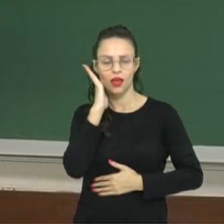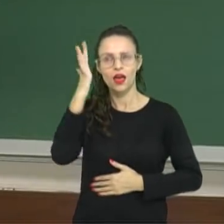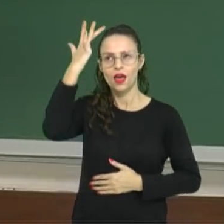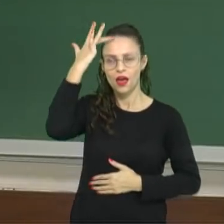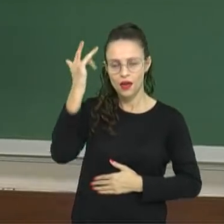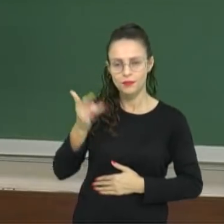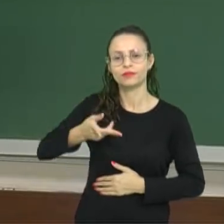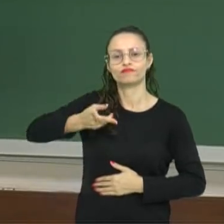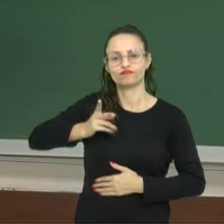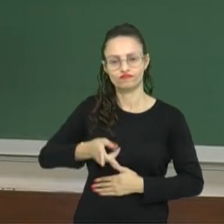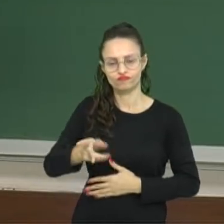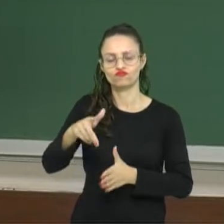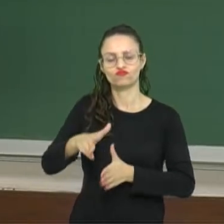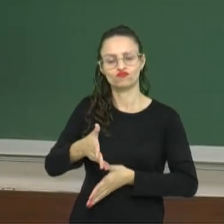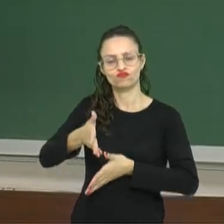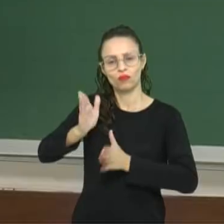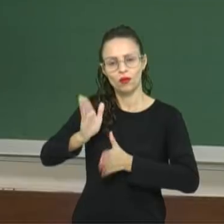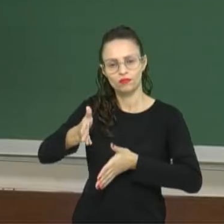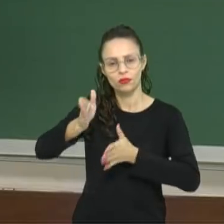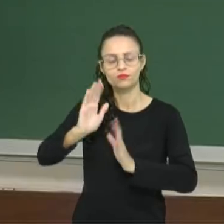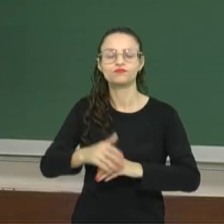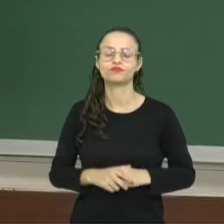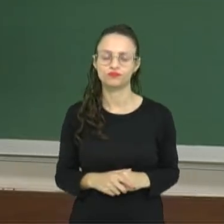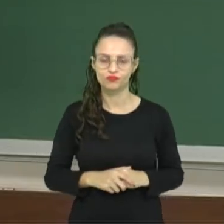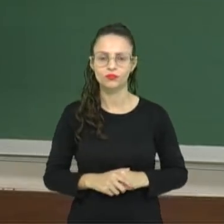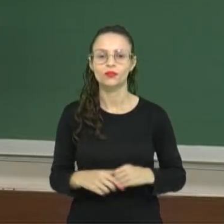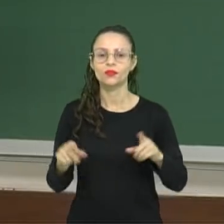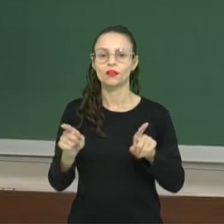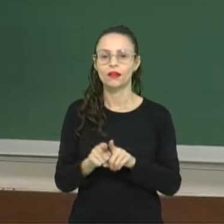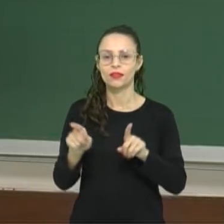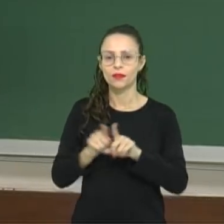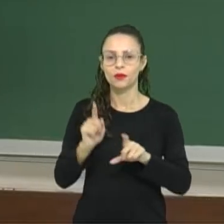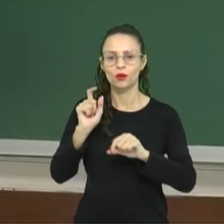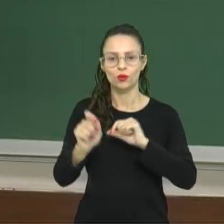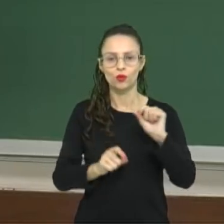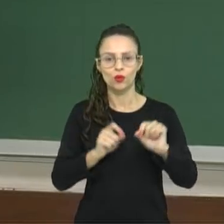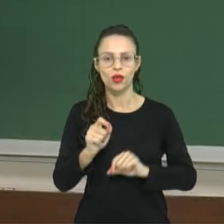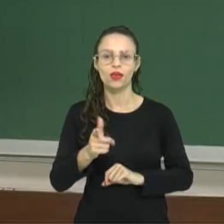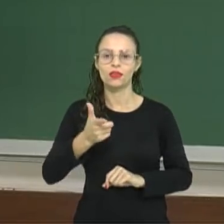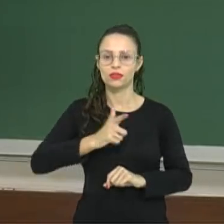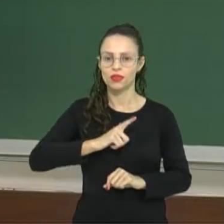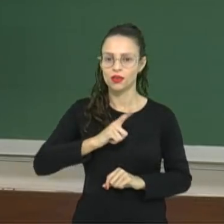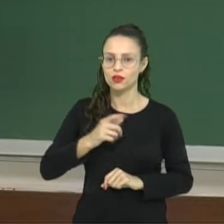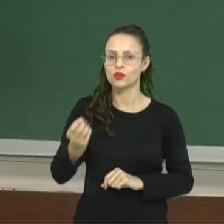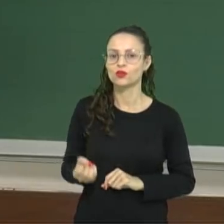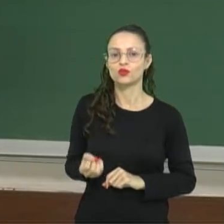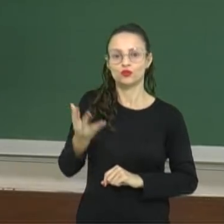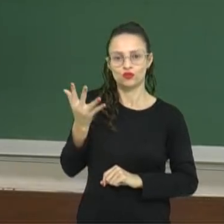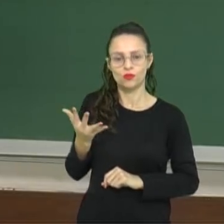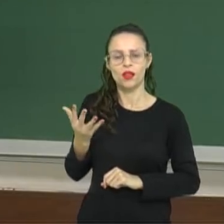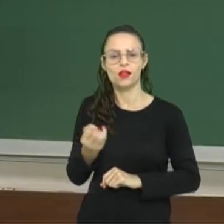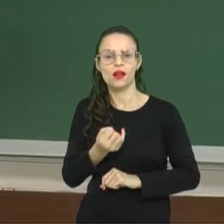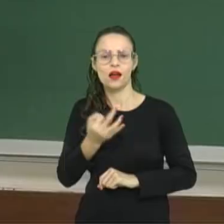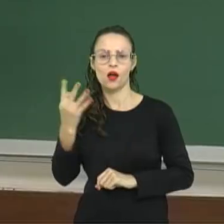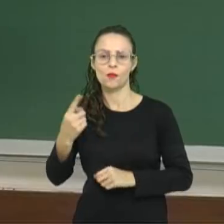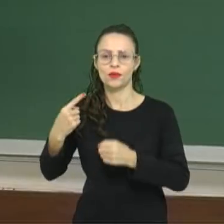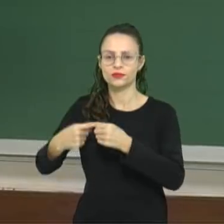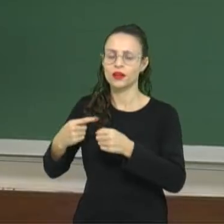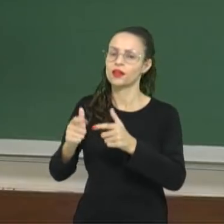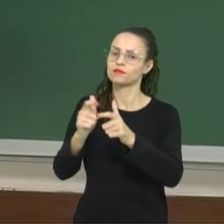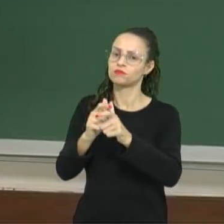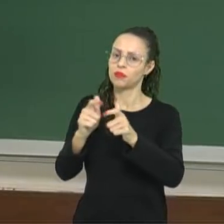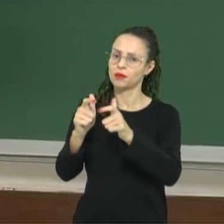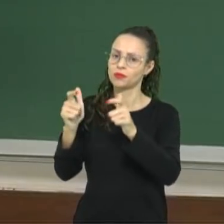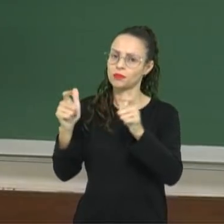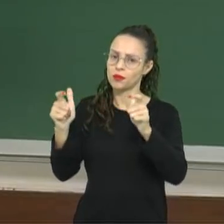dia, continuarem ali a sua viagem. E a partir dessa ideia, nós vamos ter ali o surgimento de muitas cidades, ou o aumento,